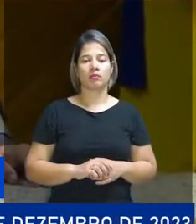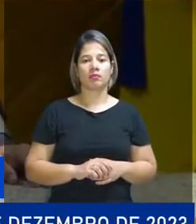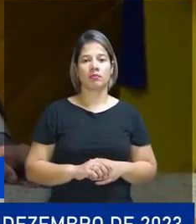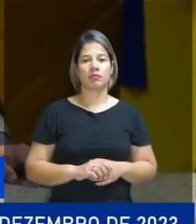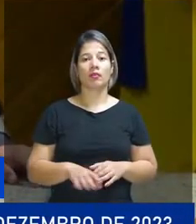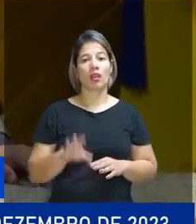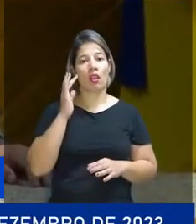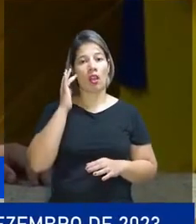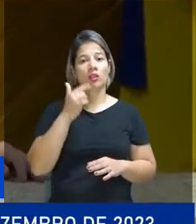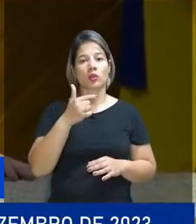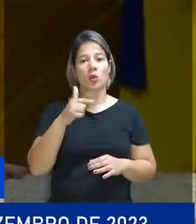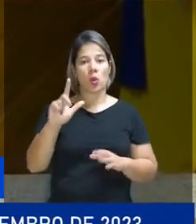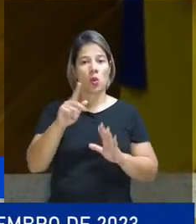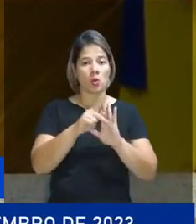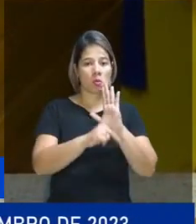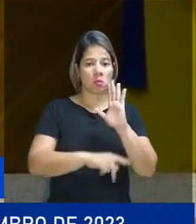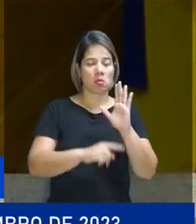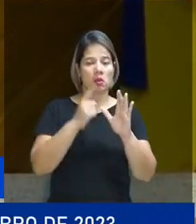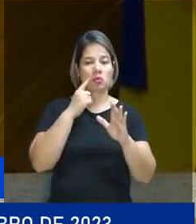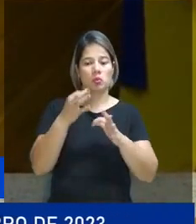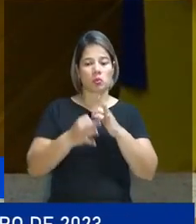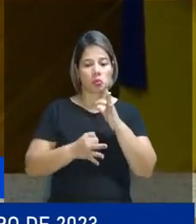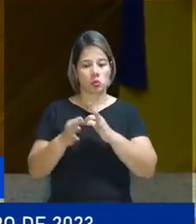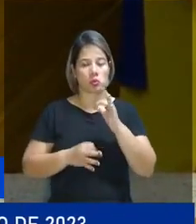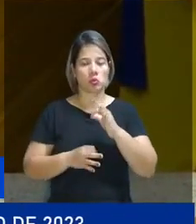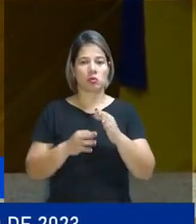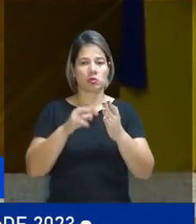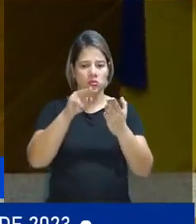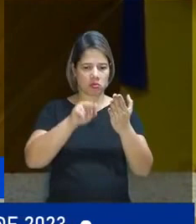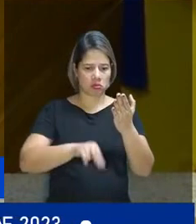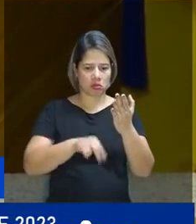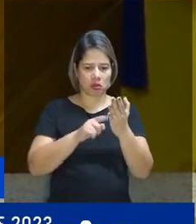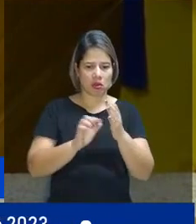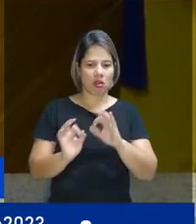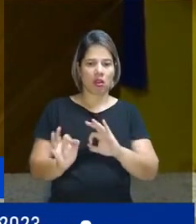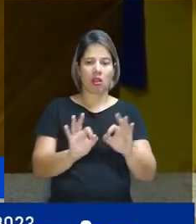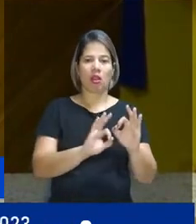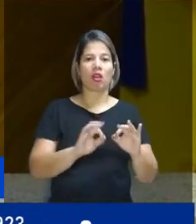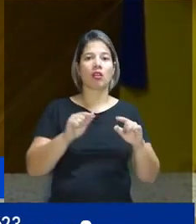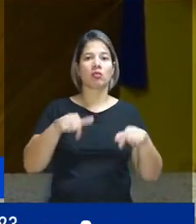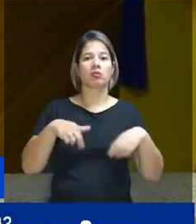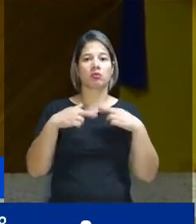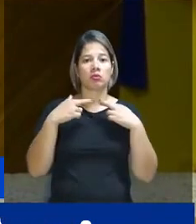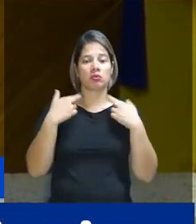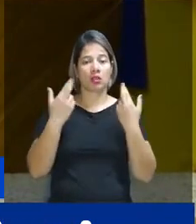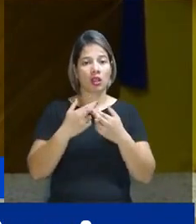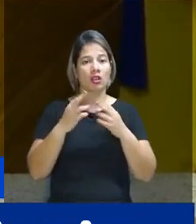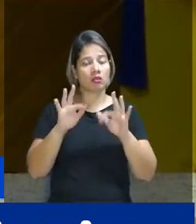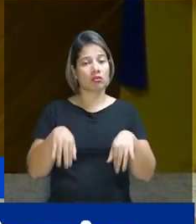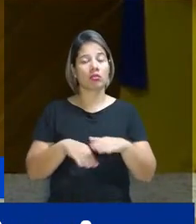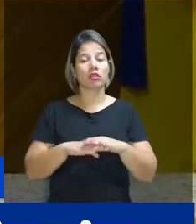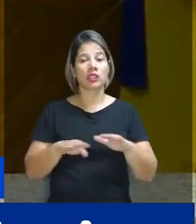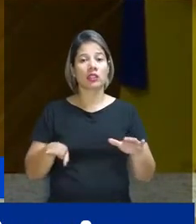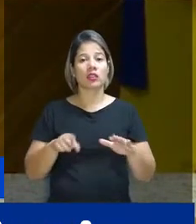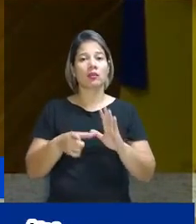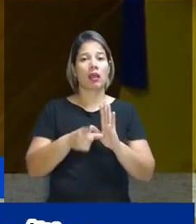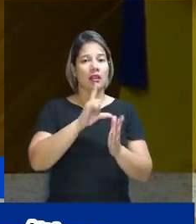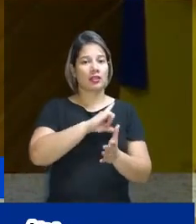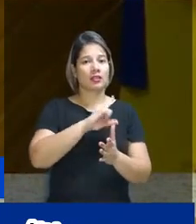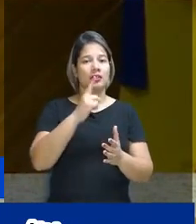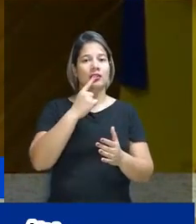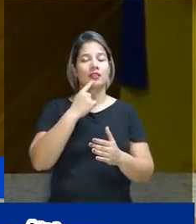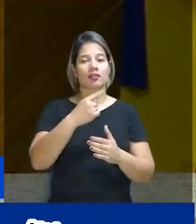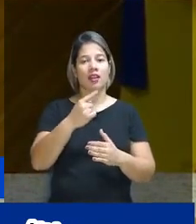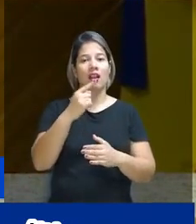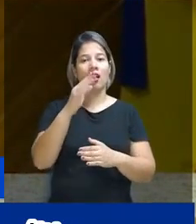outro processo a ser julgado. Não consta que tem algum em mesa. Resta, então, encerrar. Mas, antes de fazê-lo, desejar a todos um bom resto